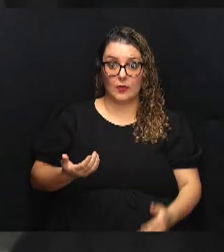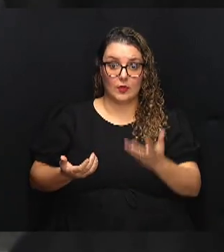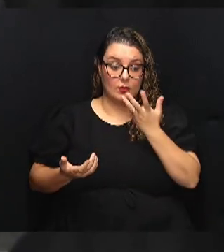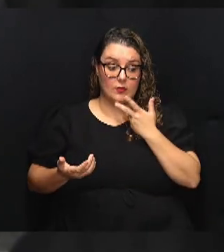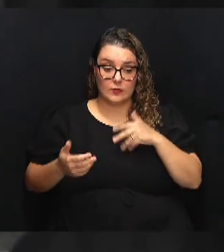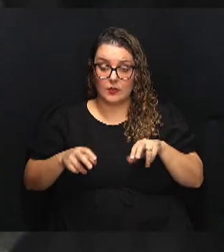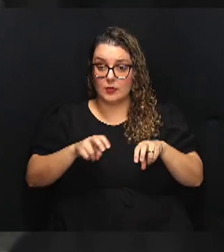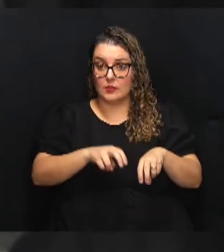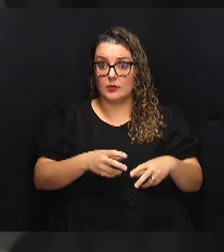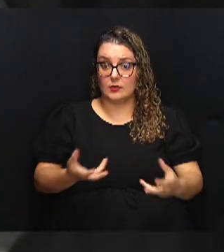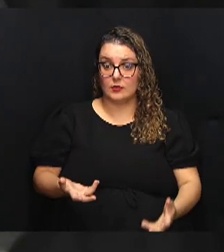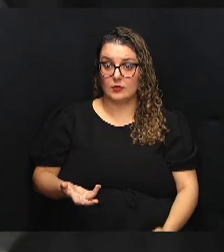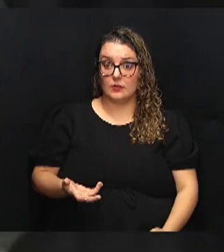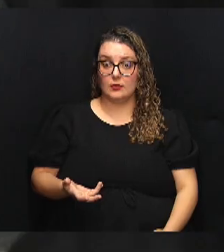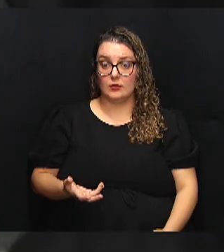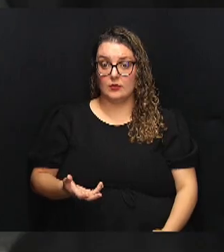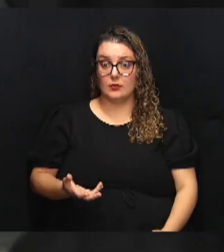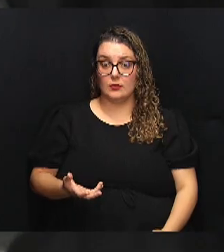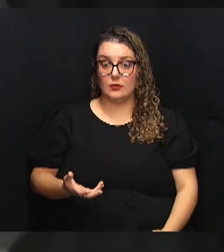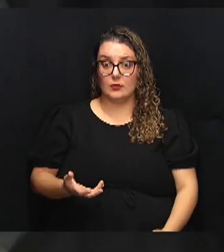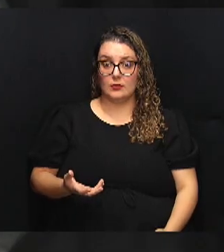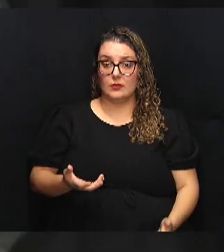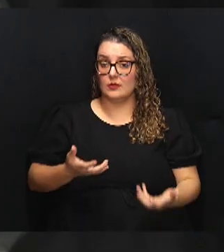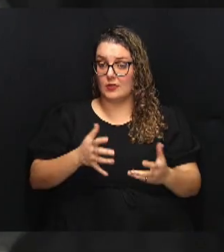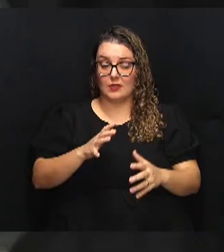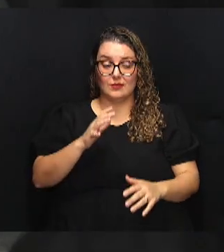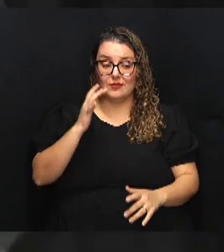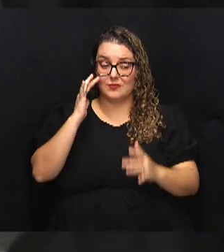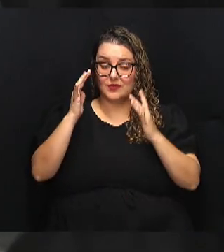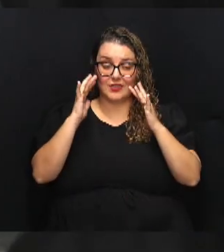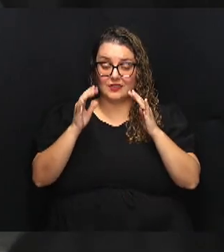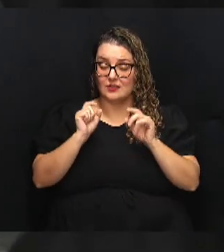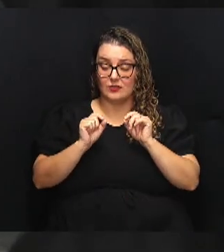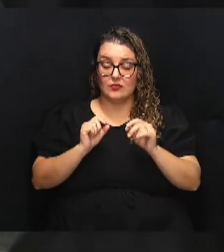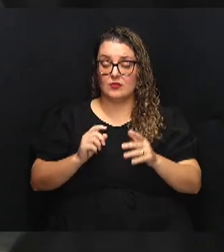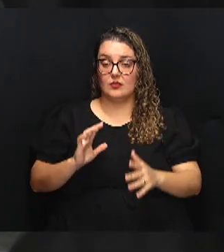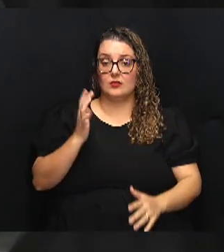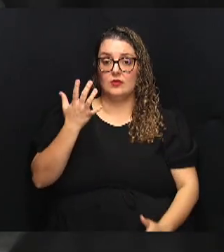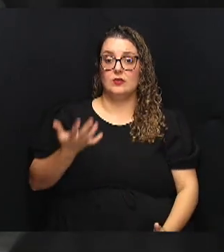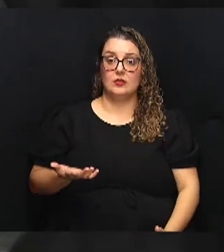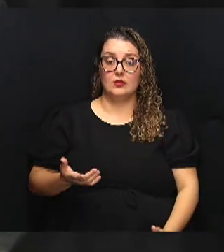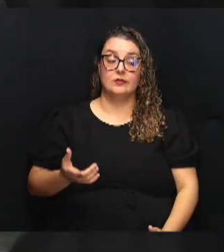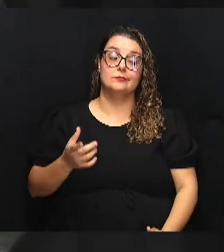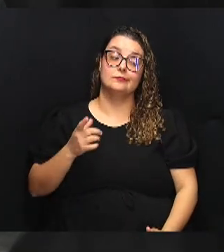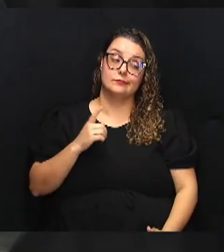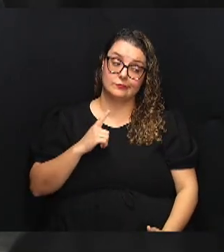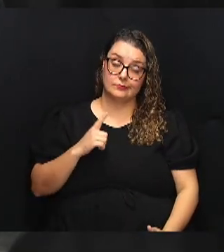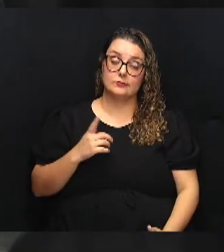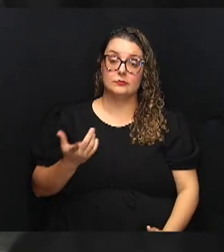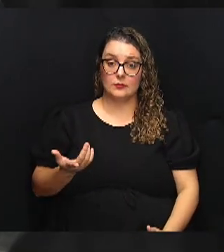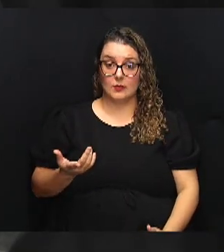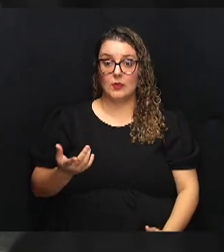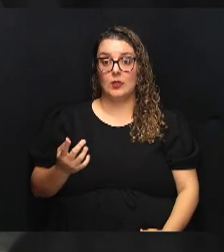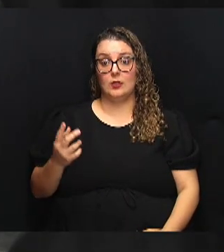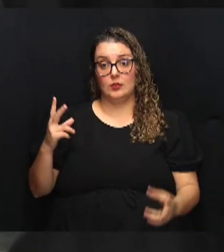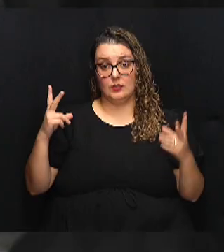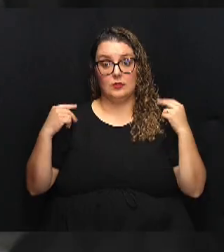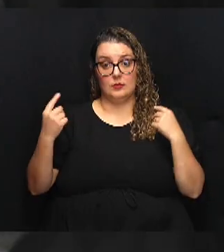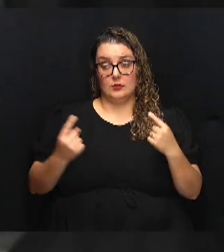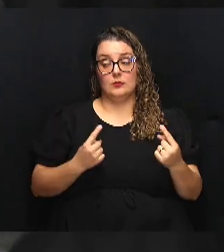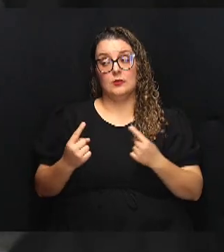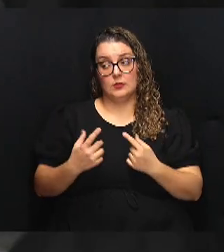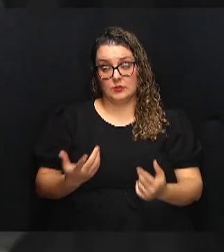né? Não quero nem pensar o que pode acontecer, mas existe, tanto existe que os motoristas me procuraram e a